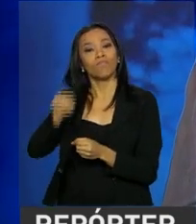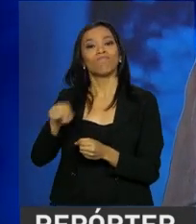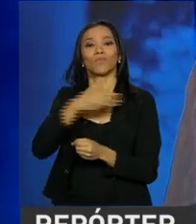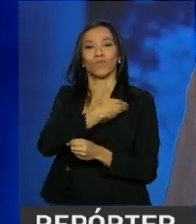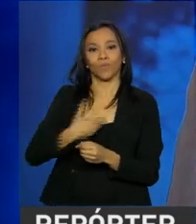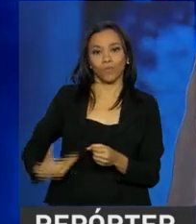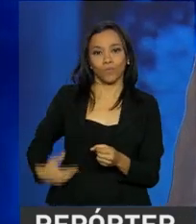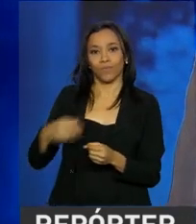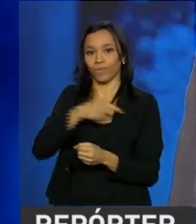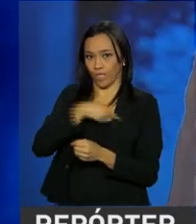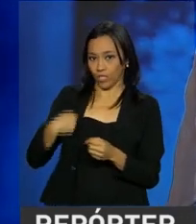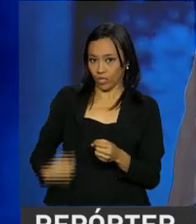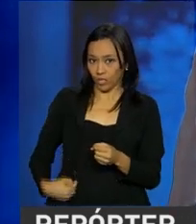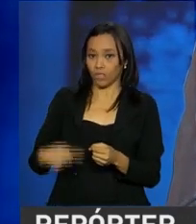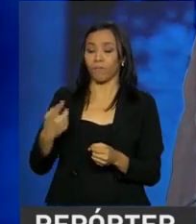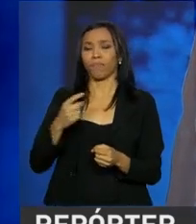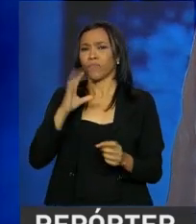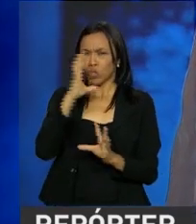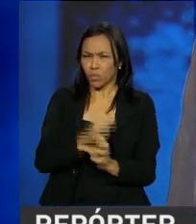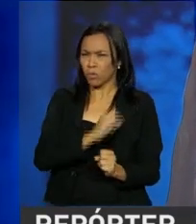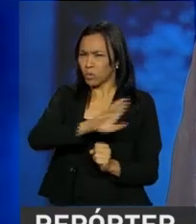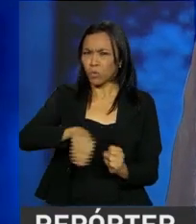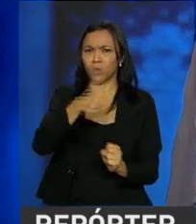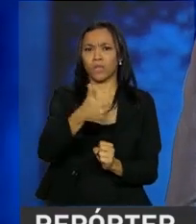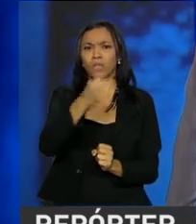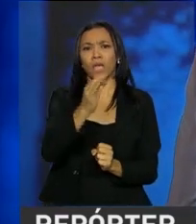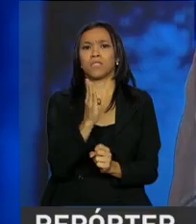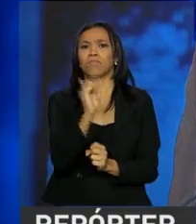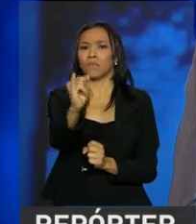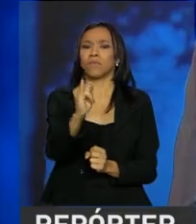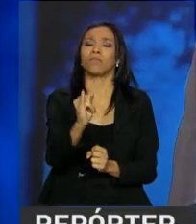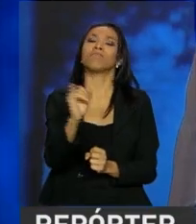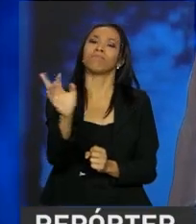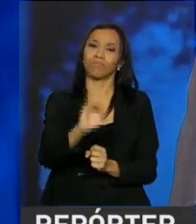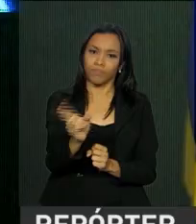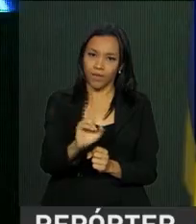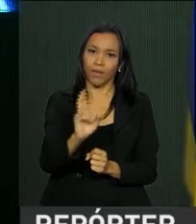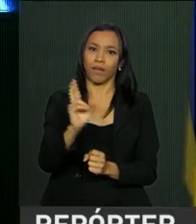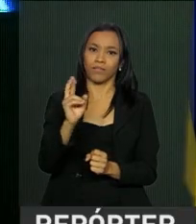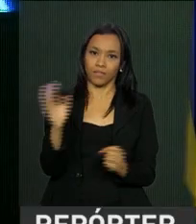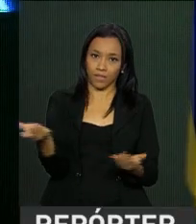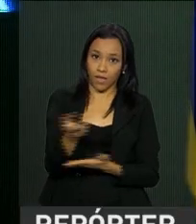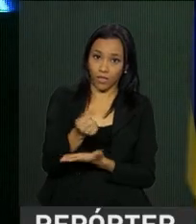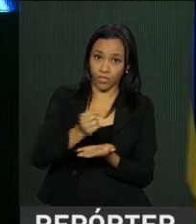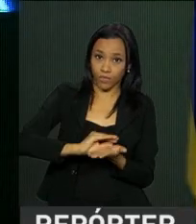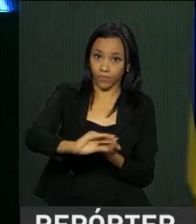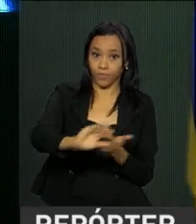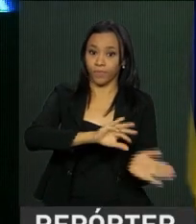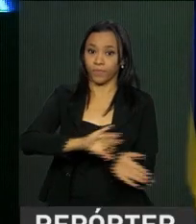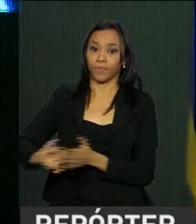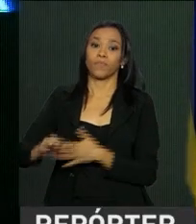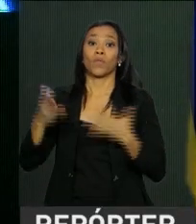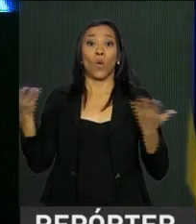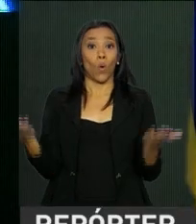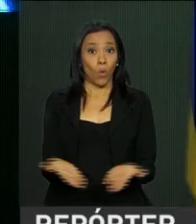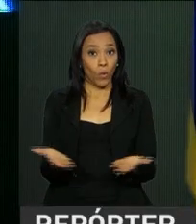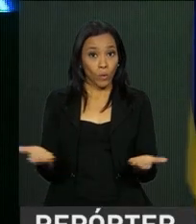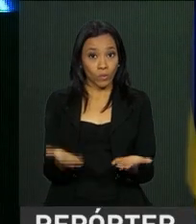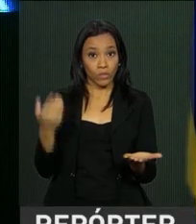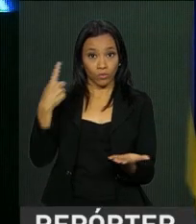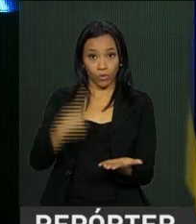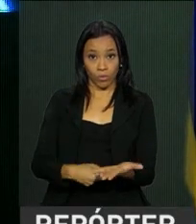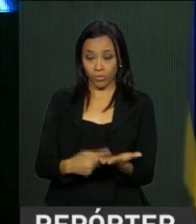os acordos somam mais de 10 bilhões de reais em investimentos. O ato de hoje é de